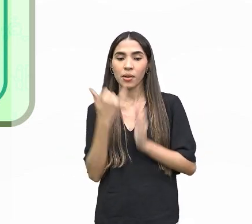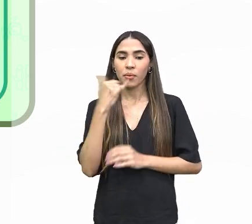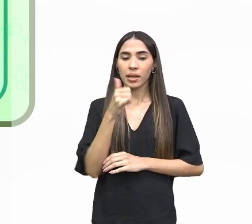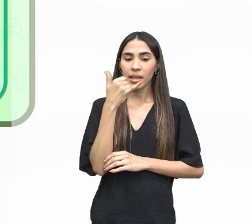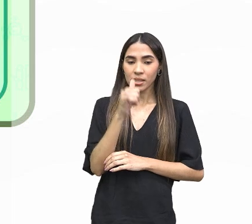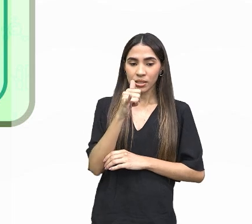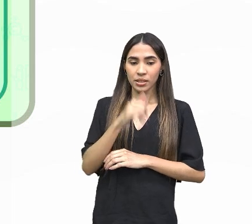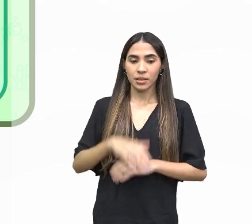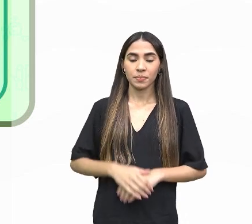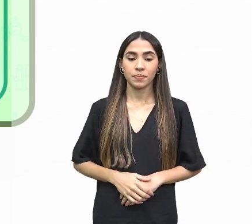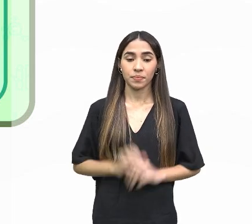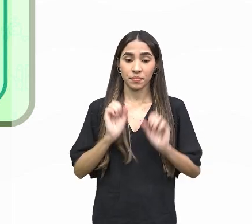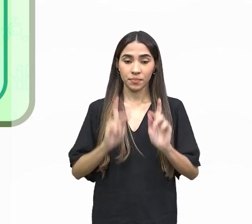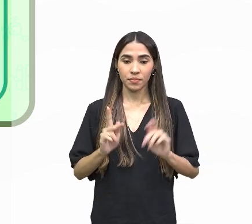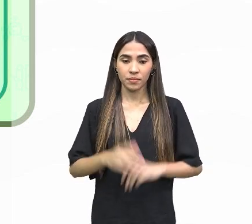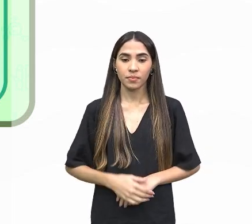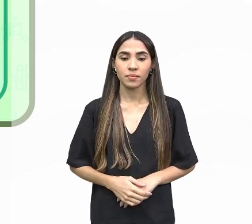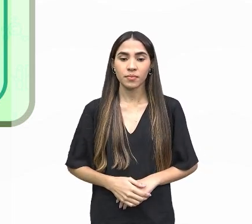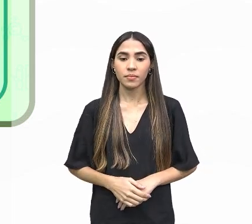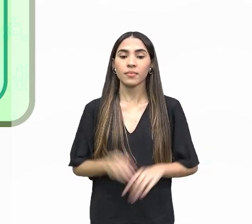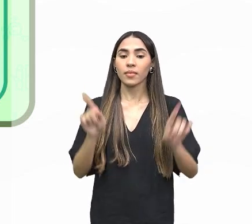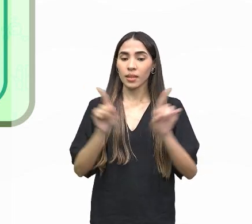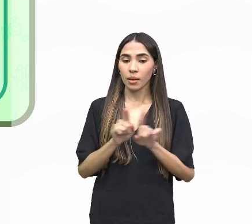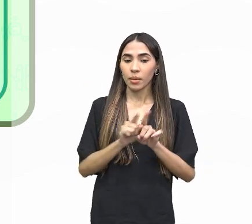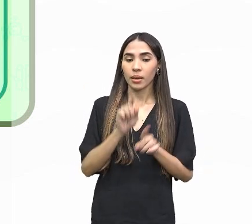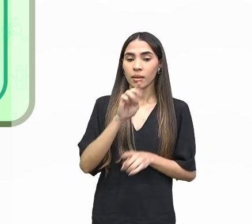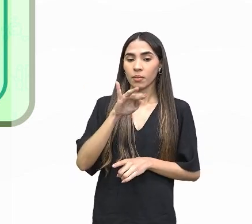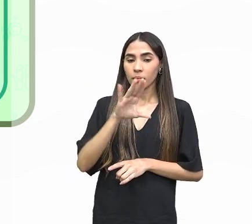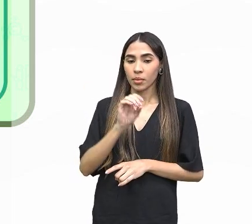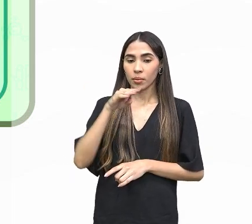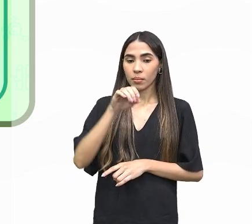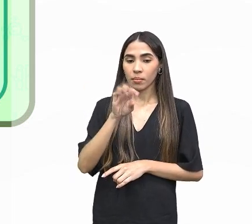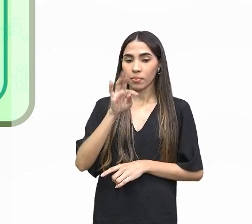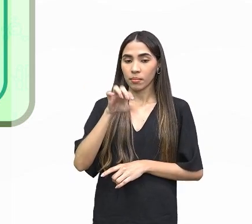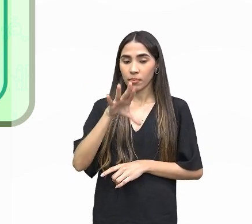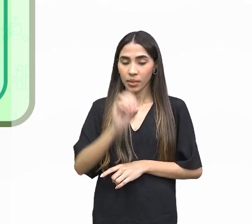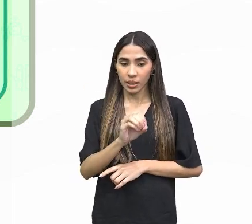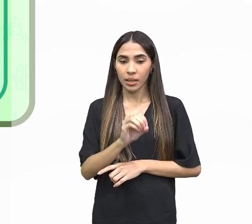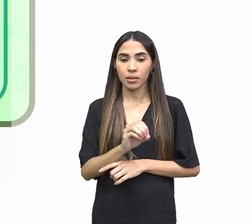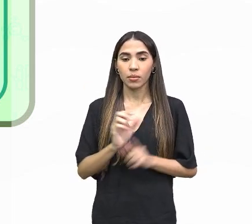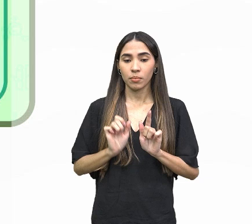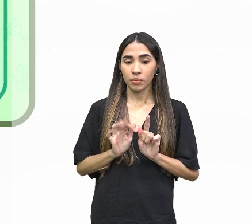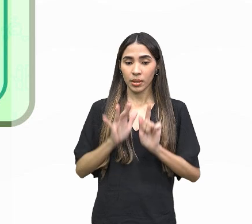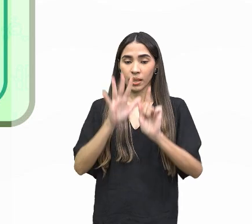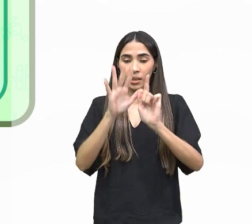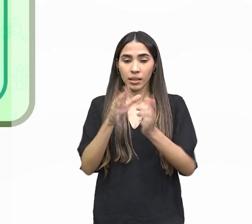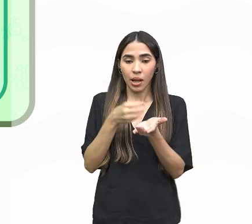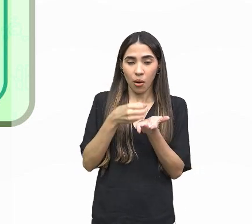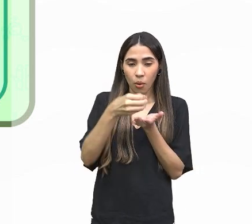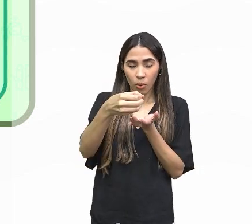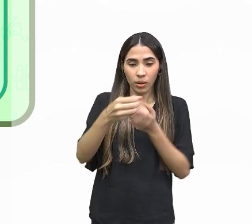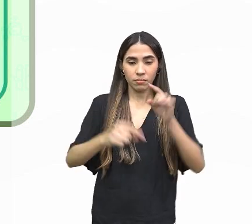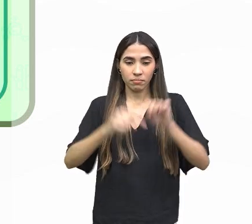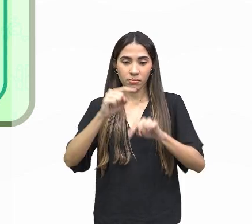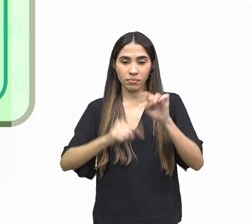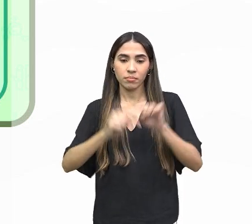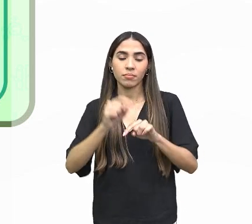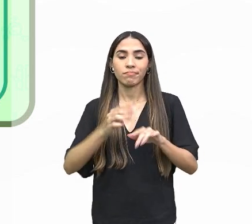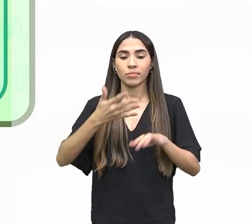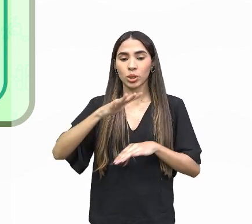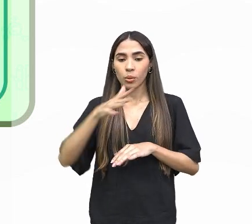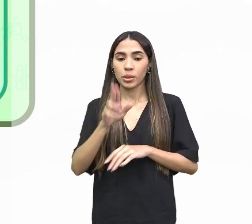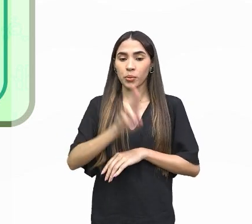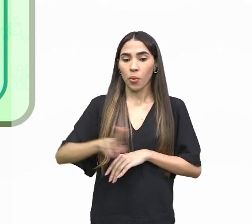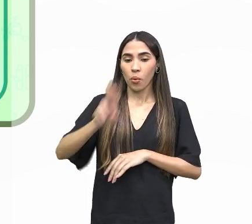combustão direta, tá certo? O biometano, que é o gás obtido a partir da decomposição de matéria orgânica, sendo geralmente